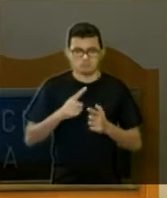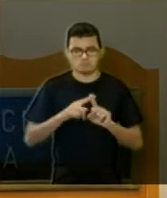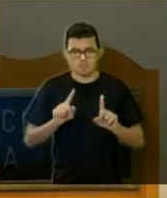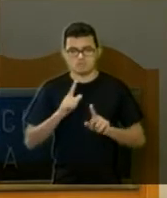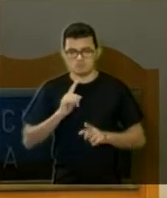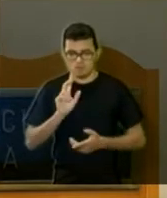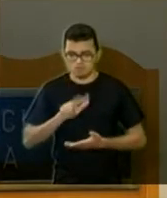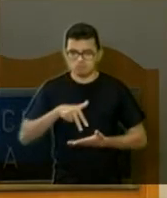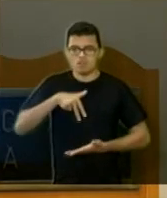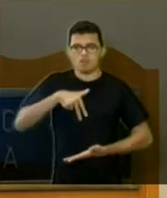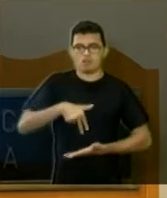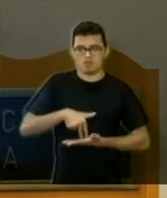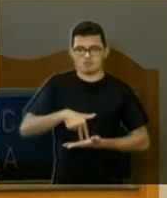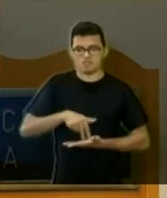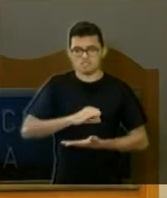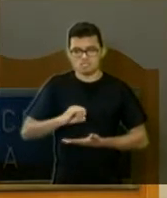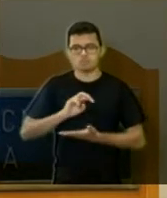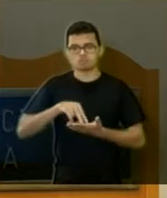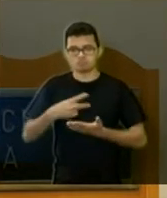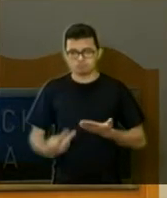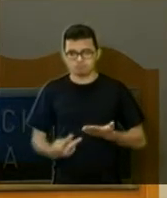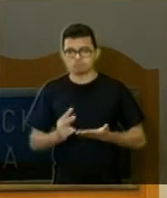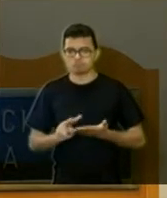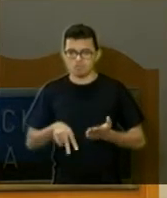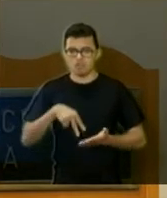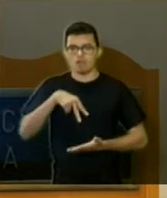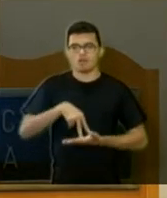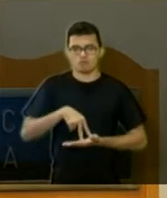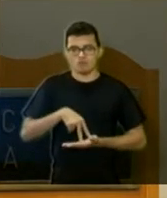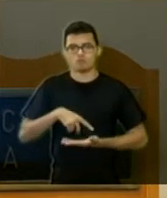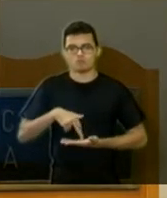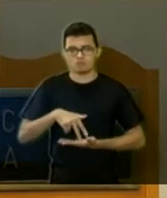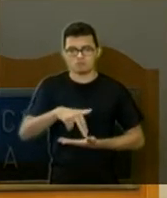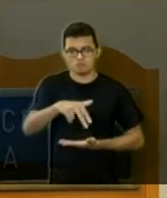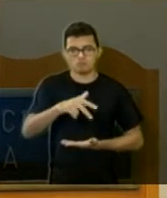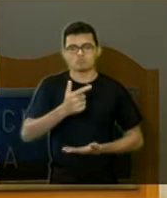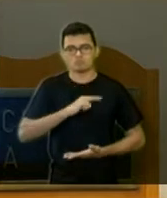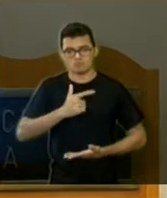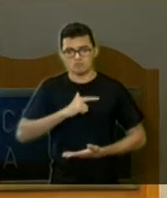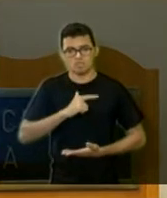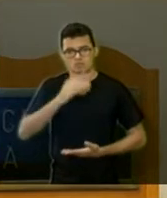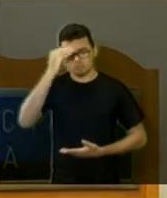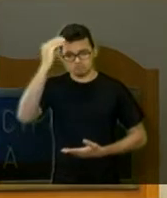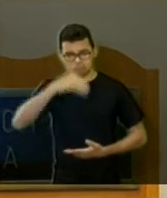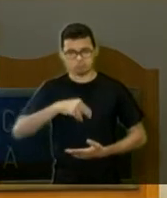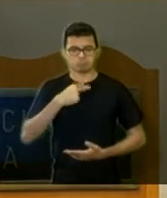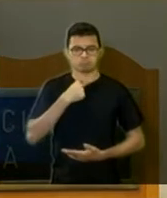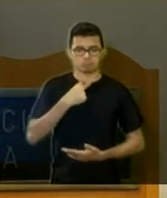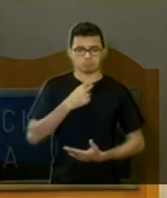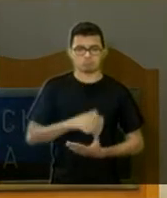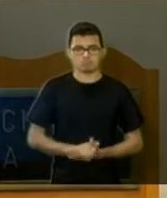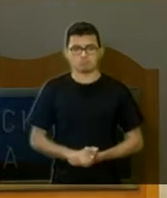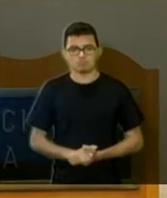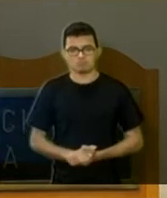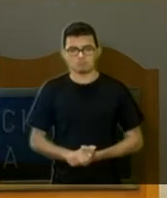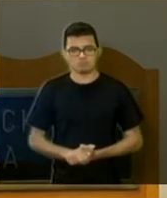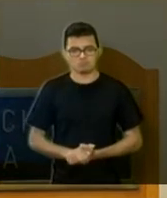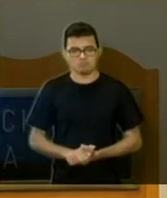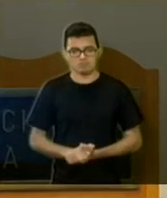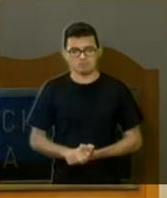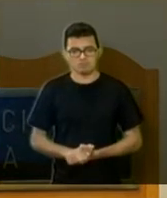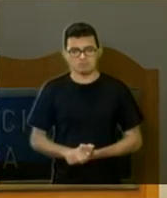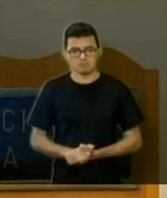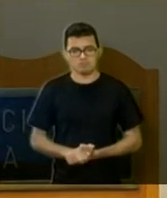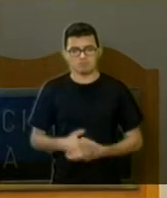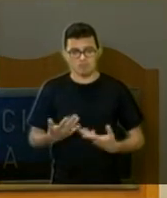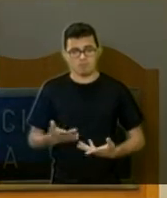e continuar, sempre, nunca, desistir, jamais. Então, esse foi, assim, também, o